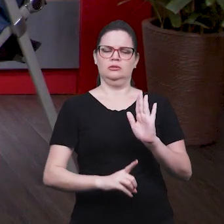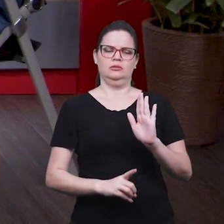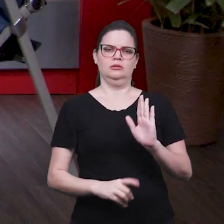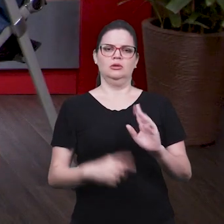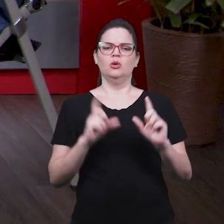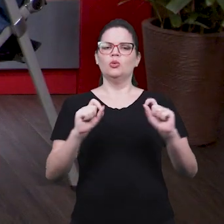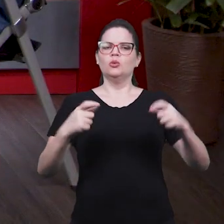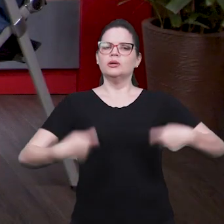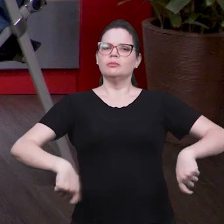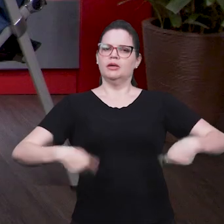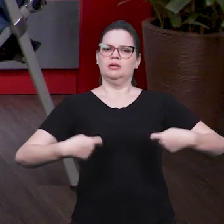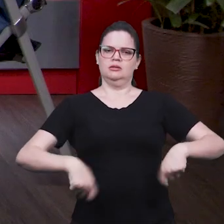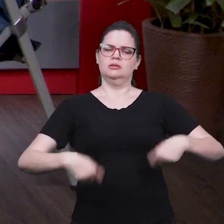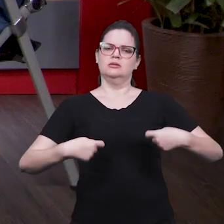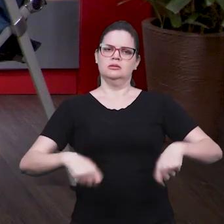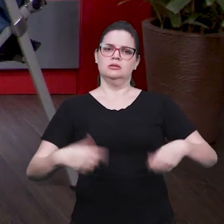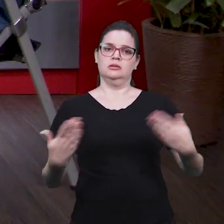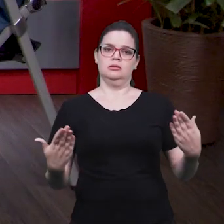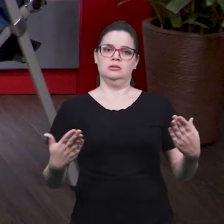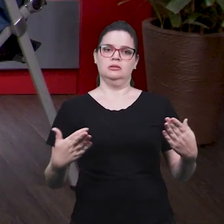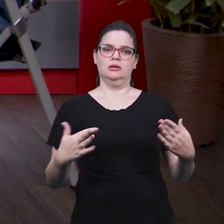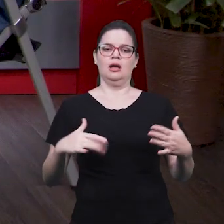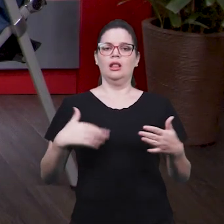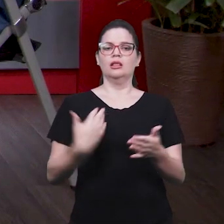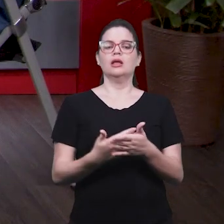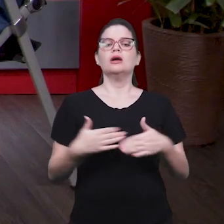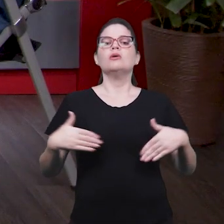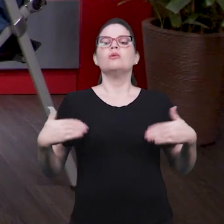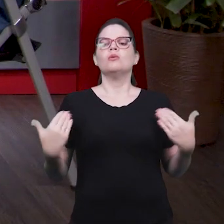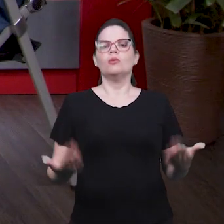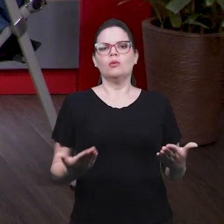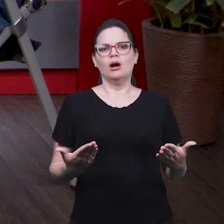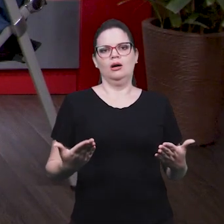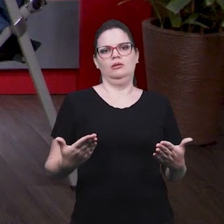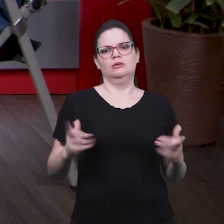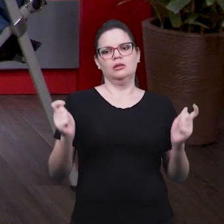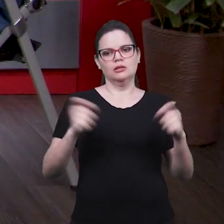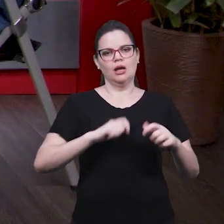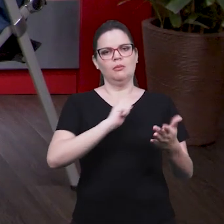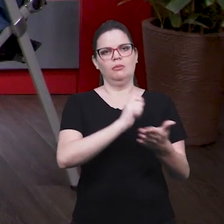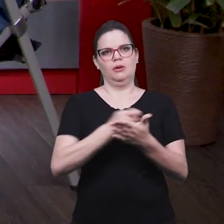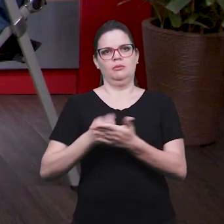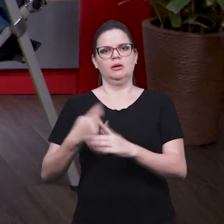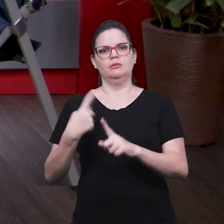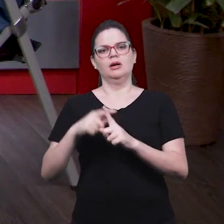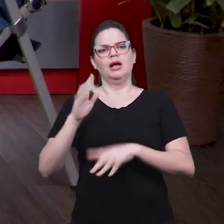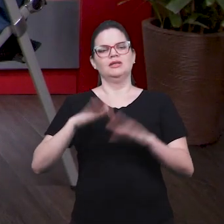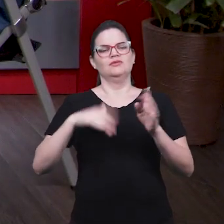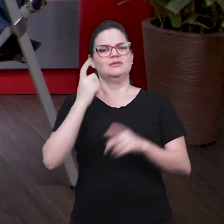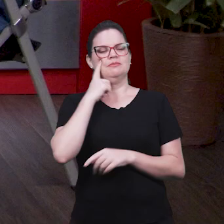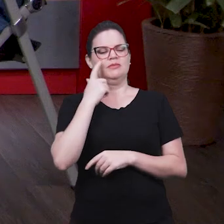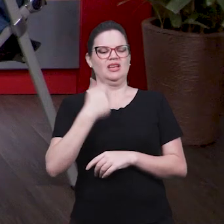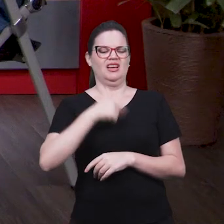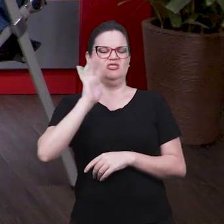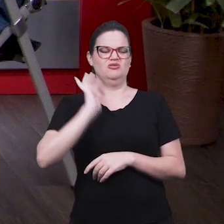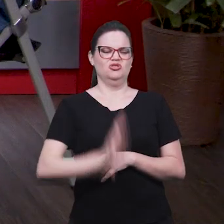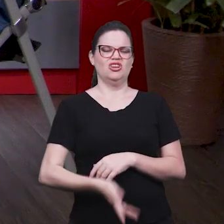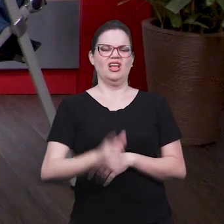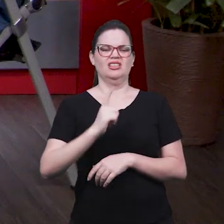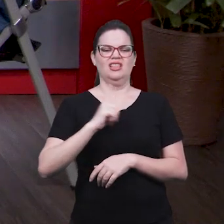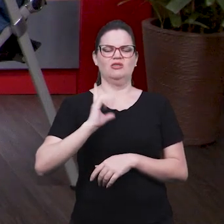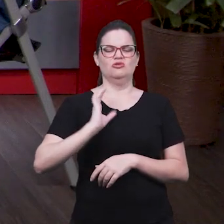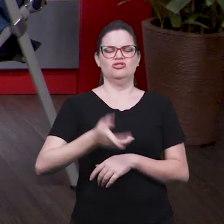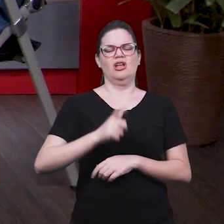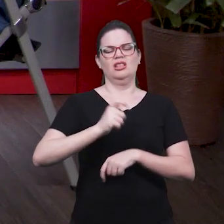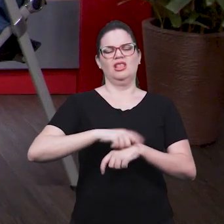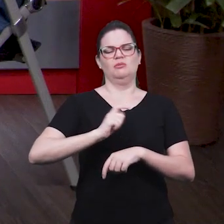seus direitos, do que precisa ser feito, até quando vai poder contribuir, né? Às vezes a pessoa acha que já tem